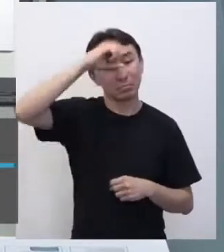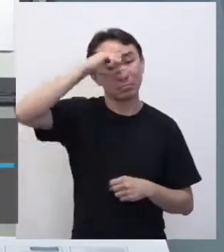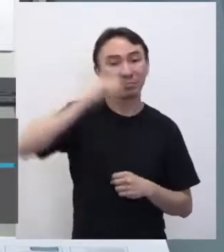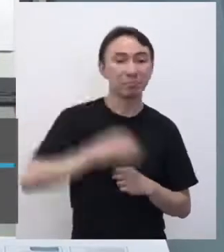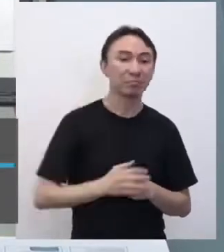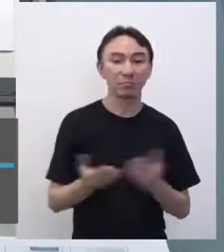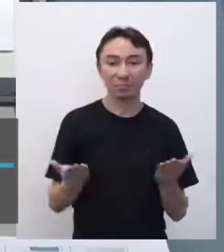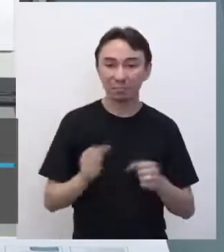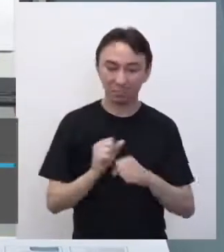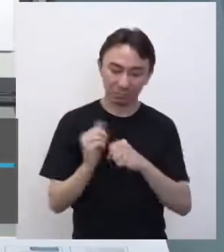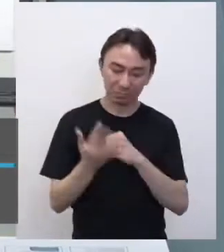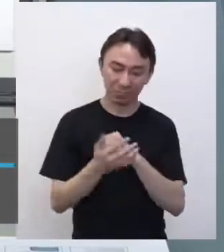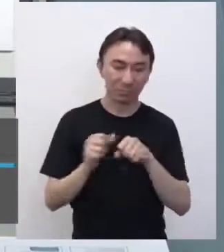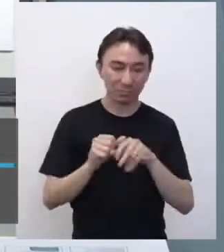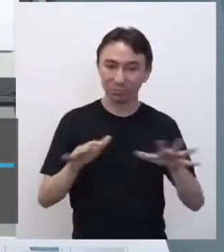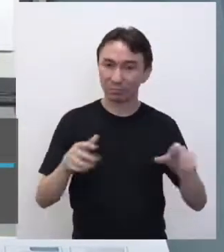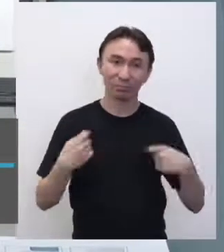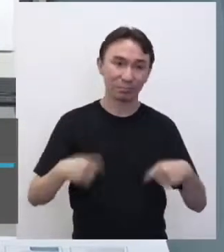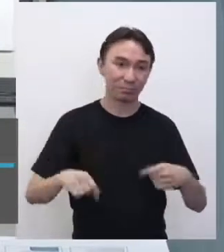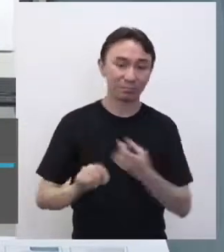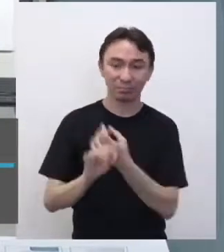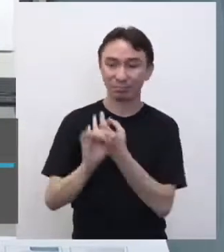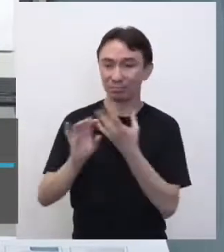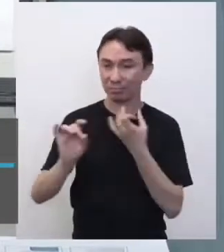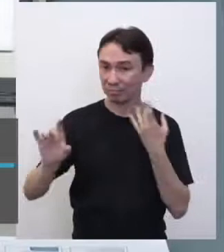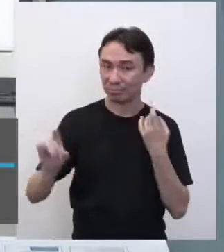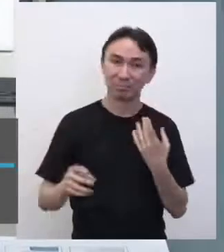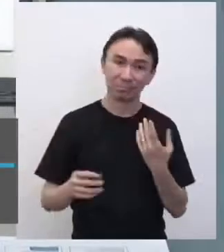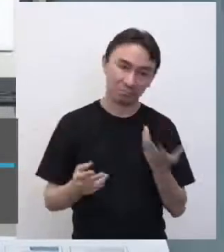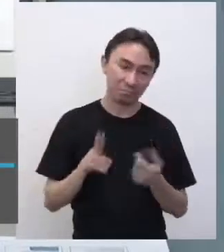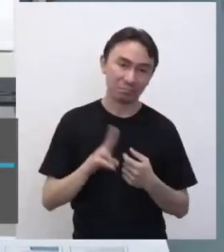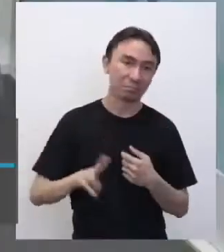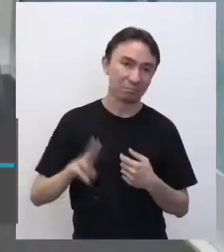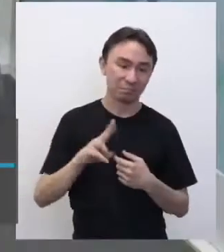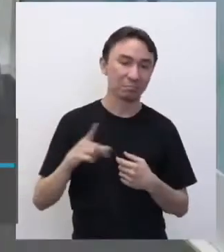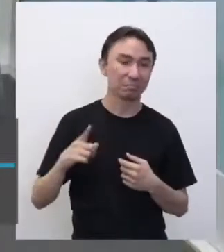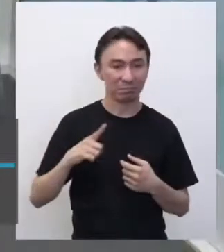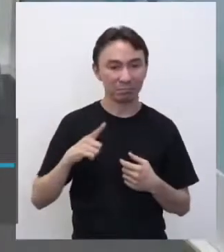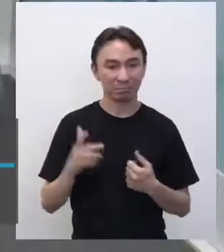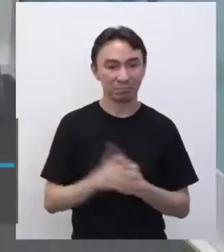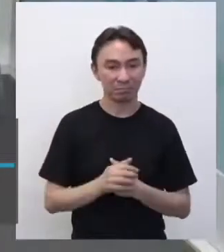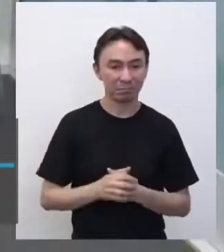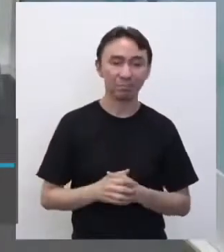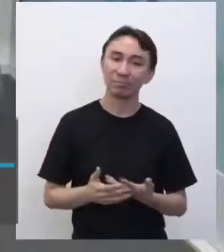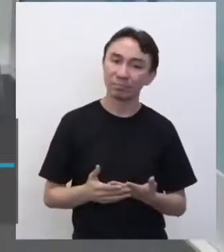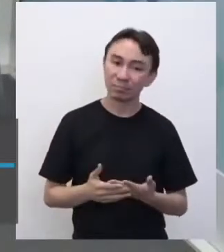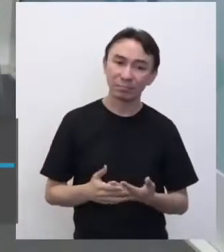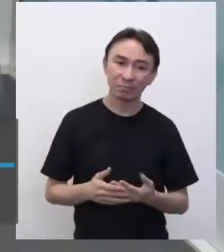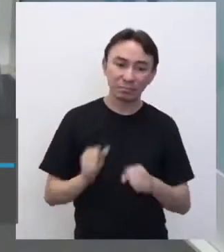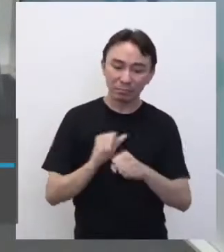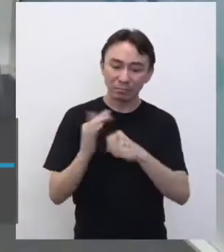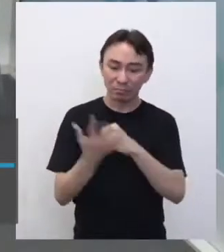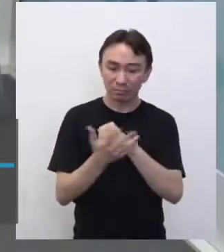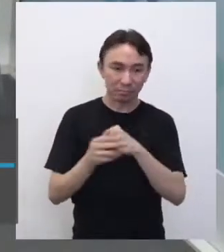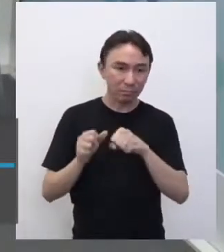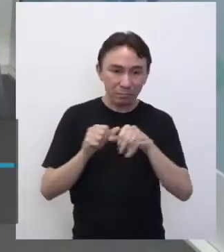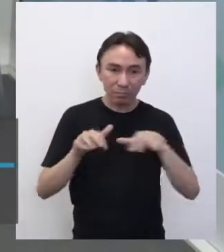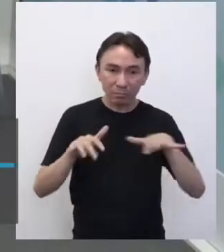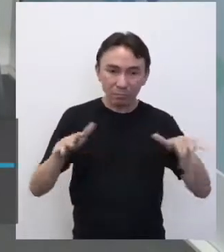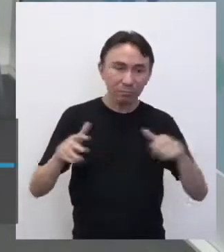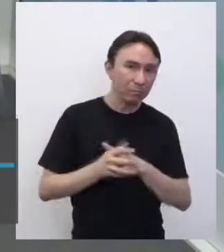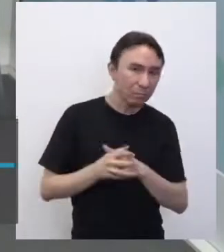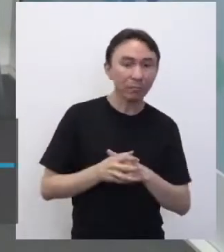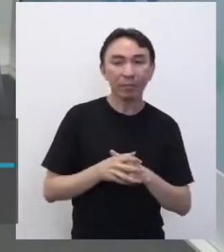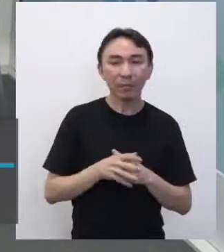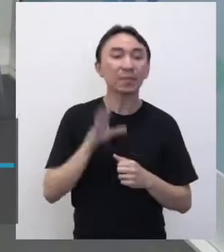na pandemia tem que ser à distância, então vamos usar os recursos que a gente tem. Okay? E que são bem legais, né, João? A pandemia veio para um momento, para umas